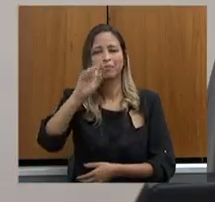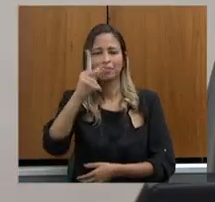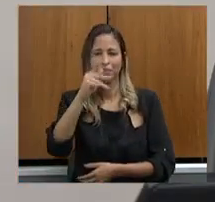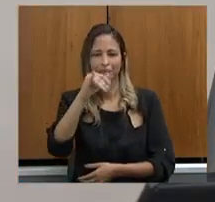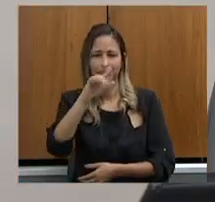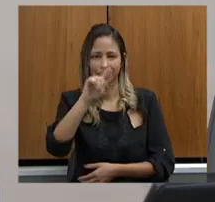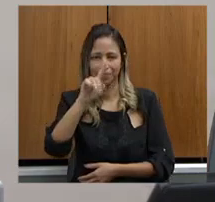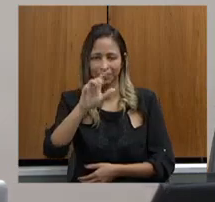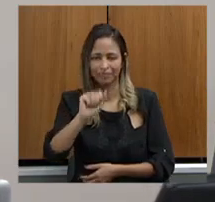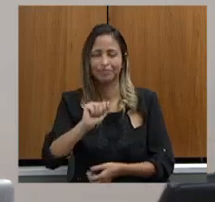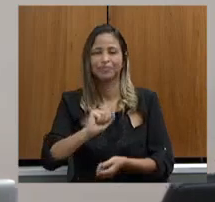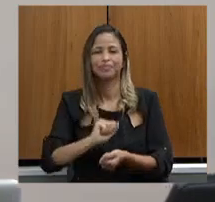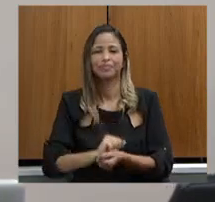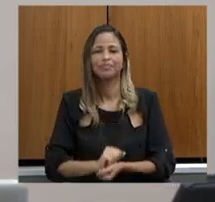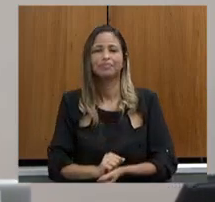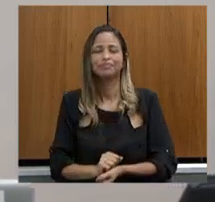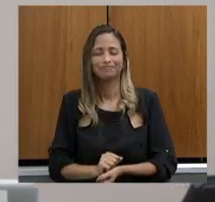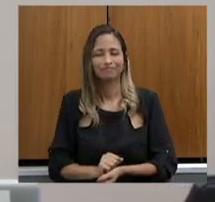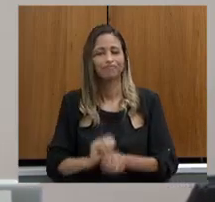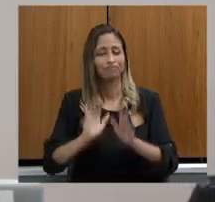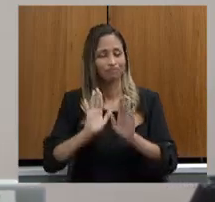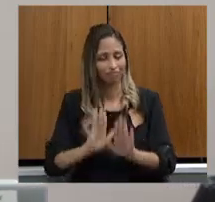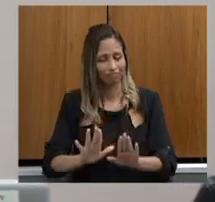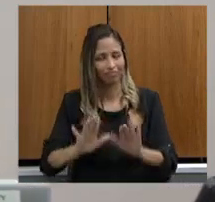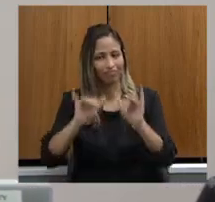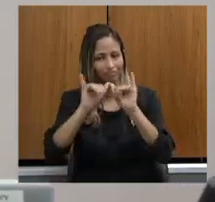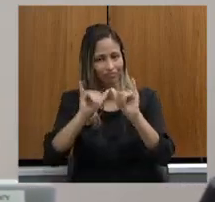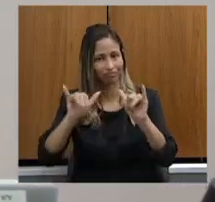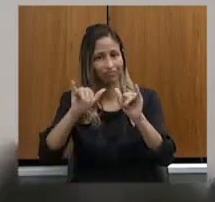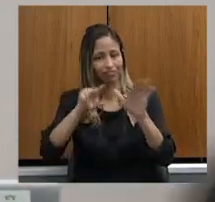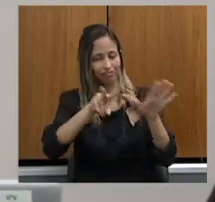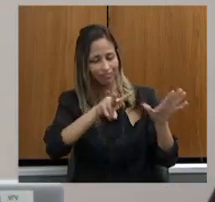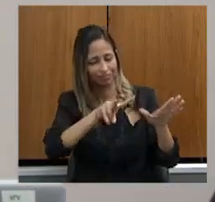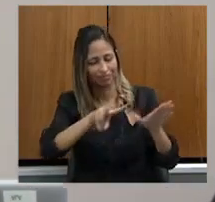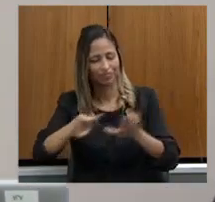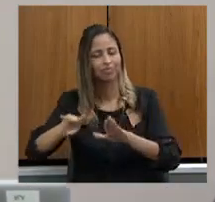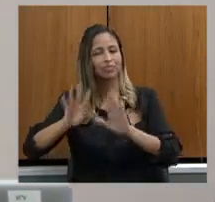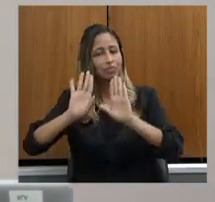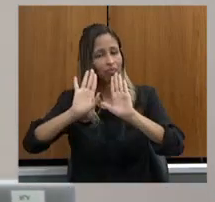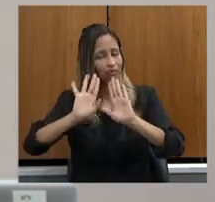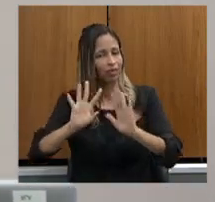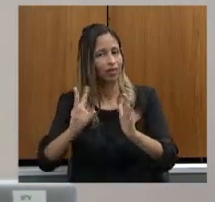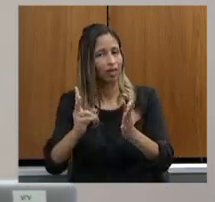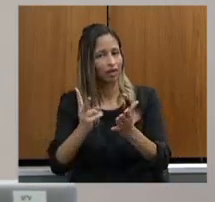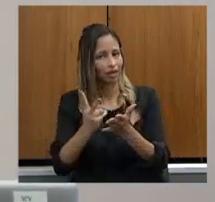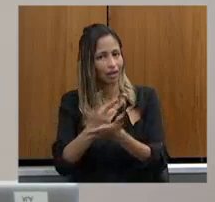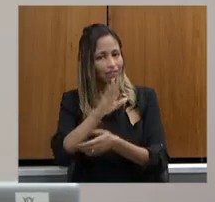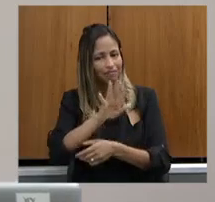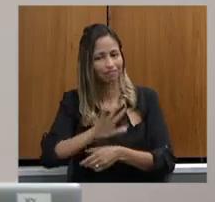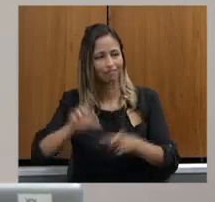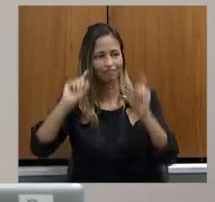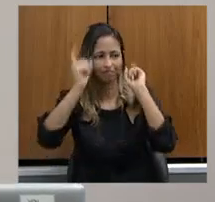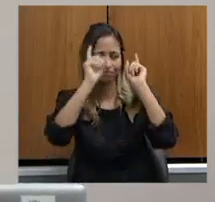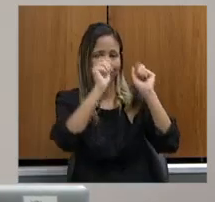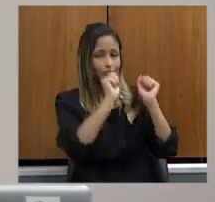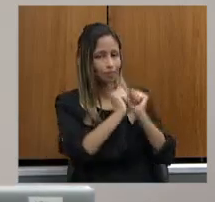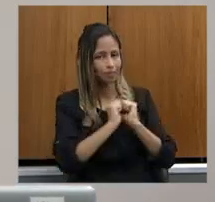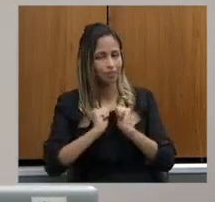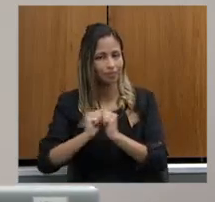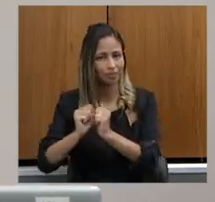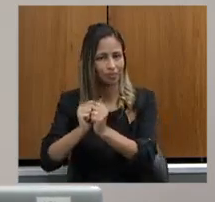registrando aqui o que nós já foi dito essa semana já dissemos várias vezes tivemos em várias reuniões juntas